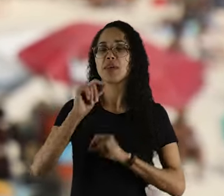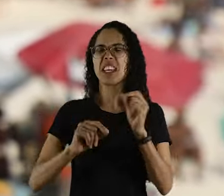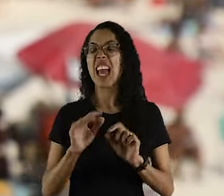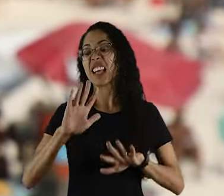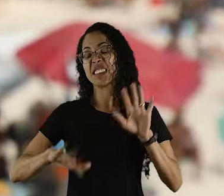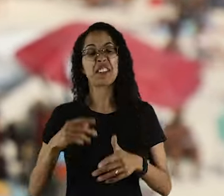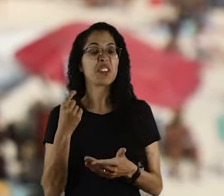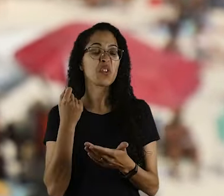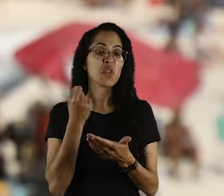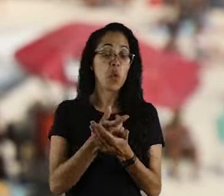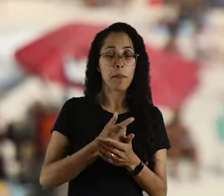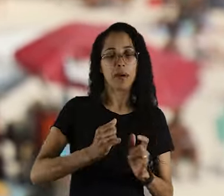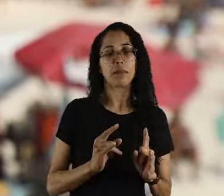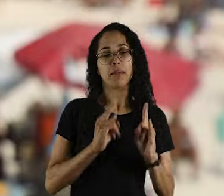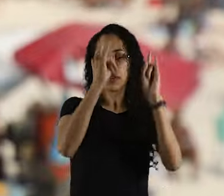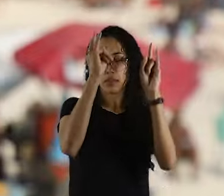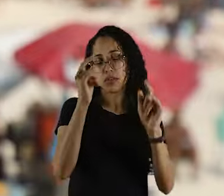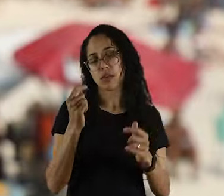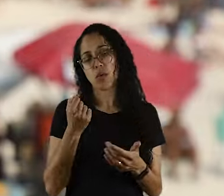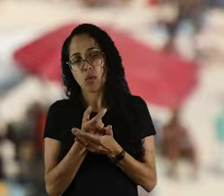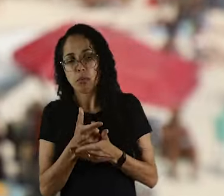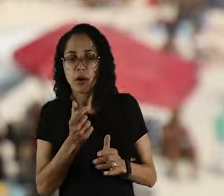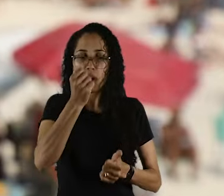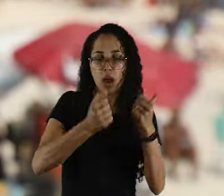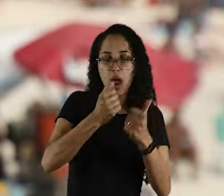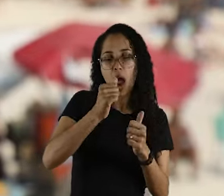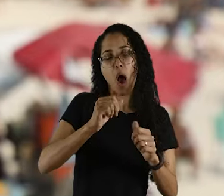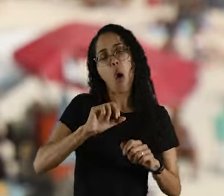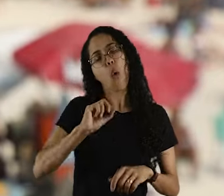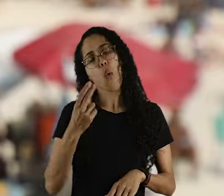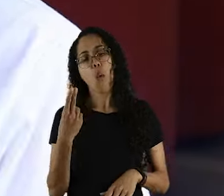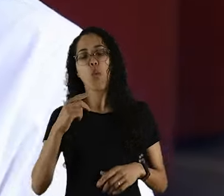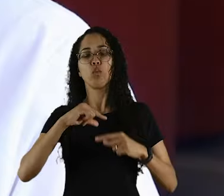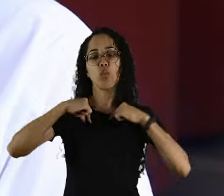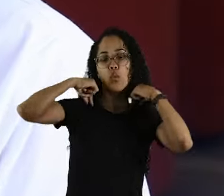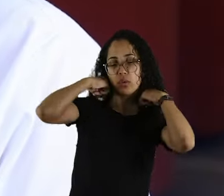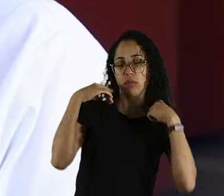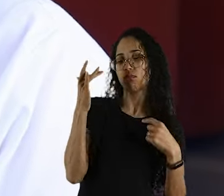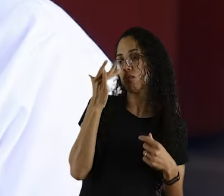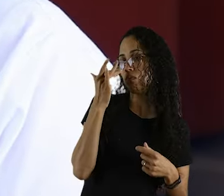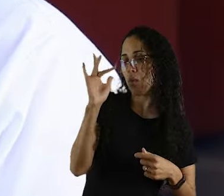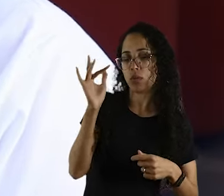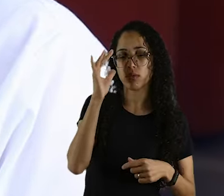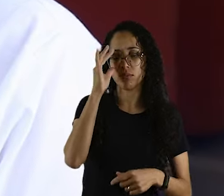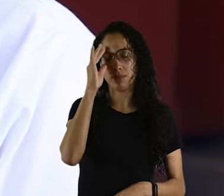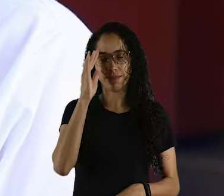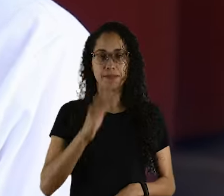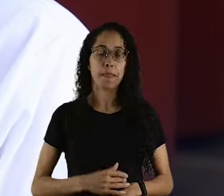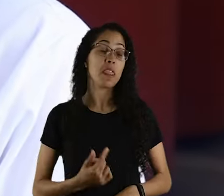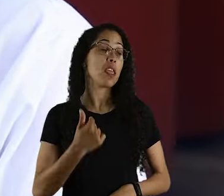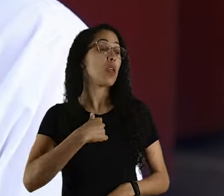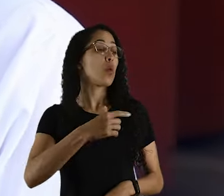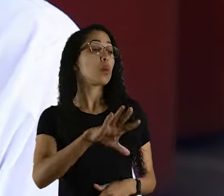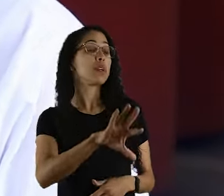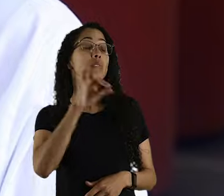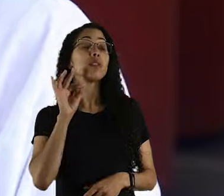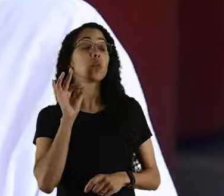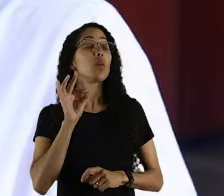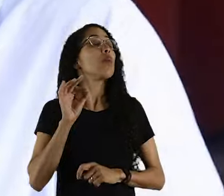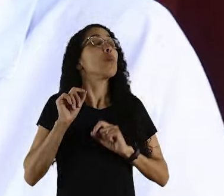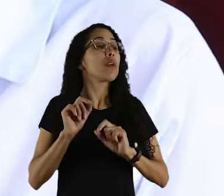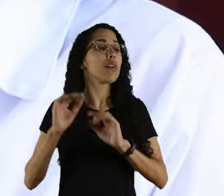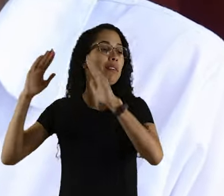um cordão que eu tenho aqui, tem lá guardado, um ouro, alguma coisa assim. Eu prefiro guardar esse dinheiro em casa,